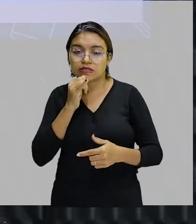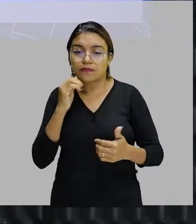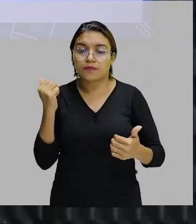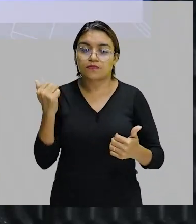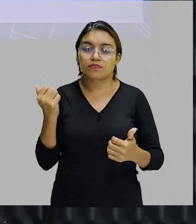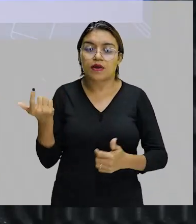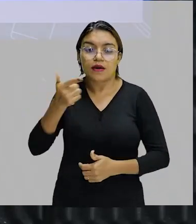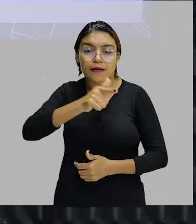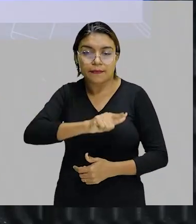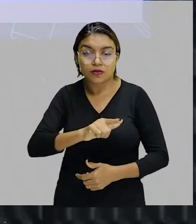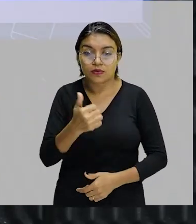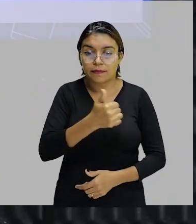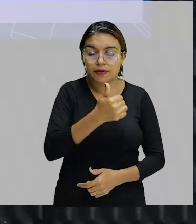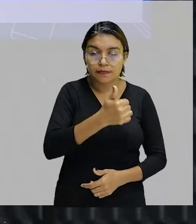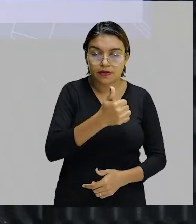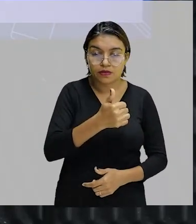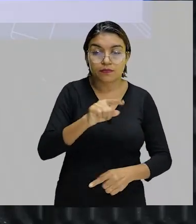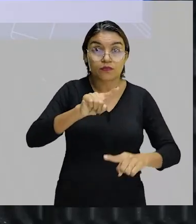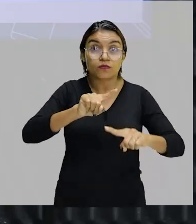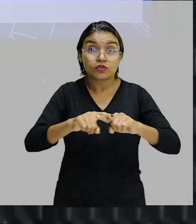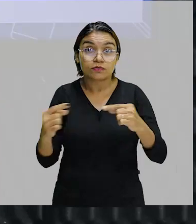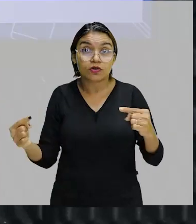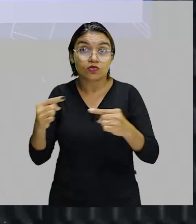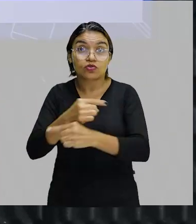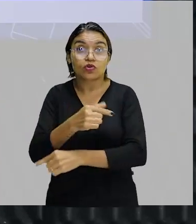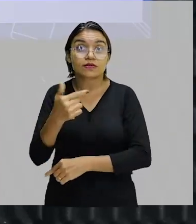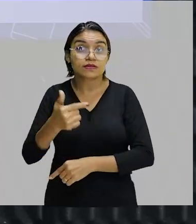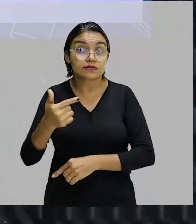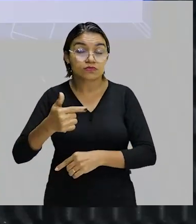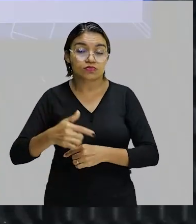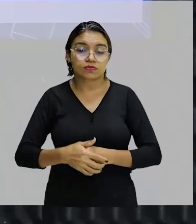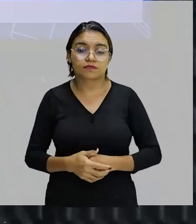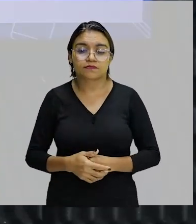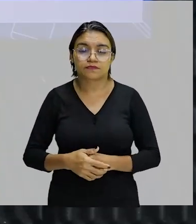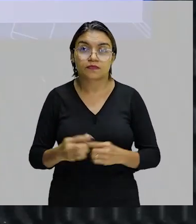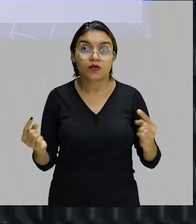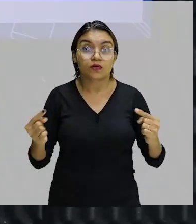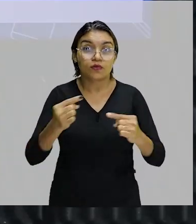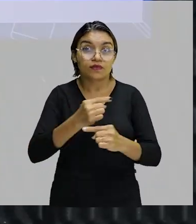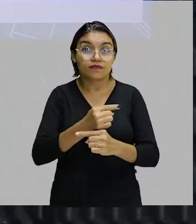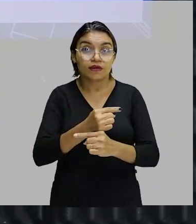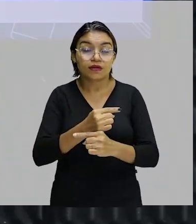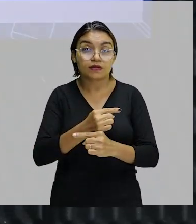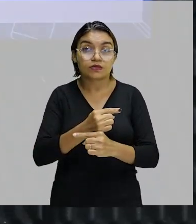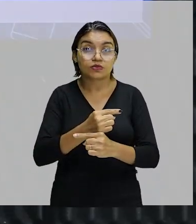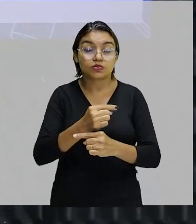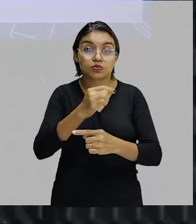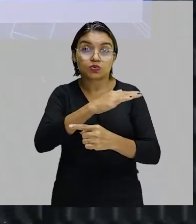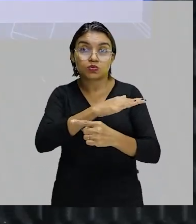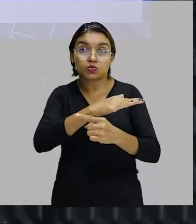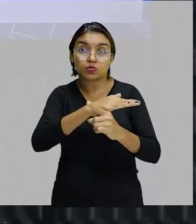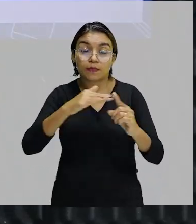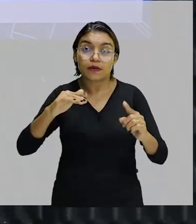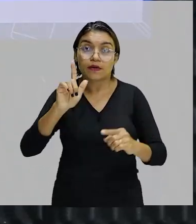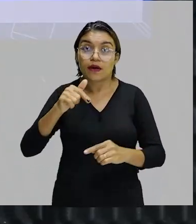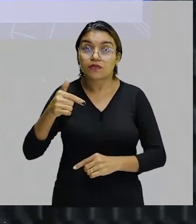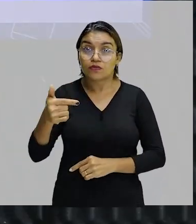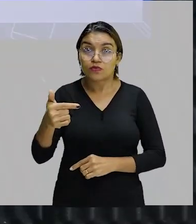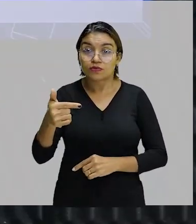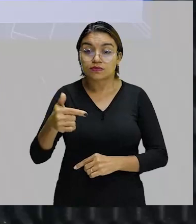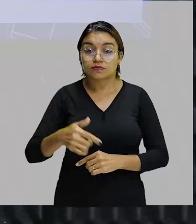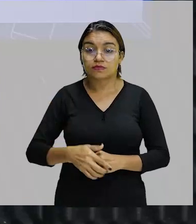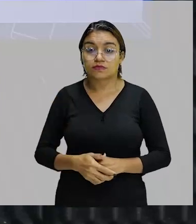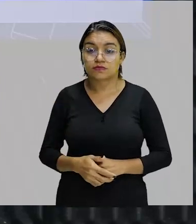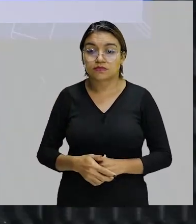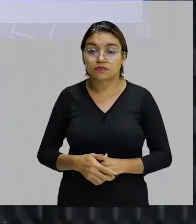resultado, e multiplico pelo inverso da segunda. Ora, o inverso do meio é 2. E agora,